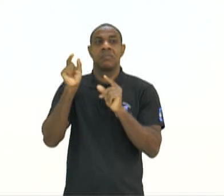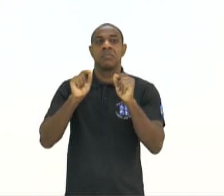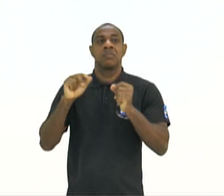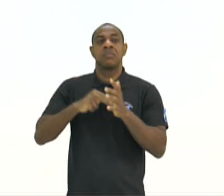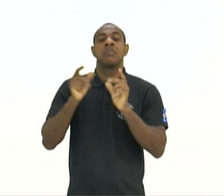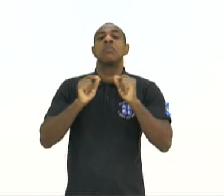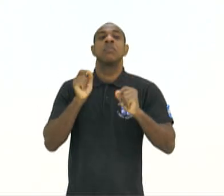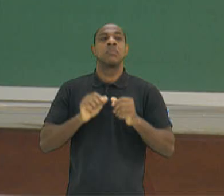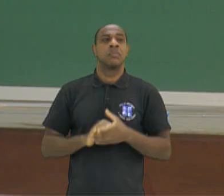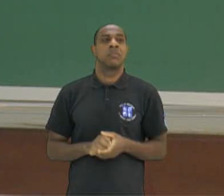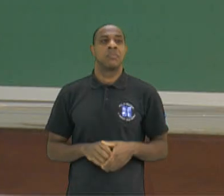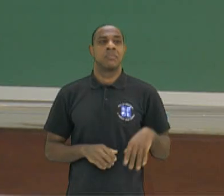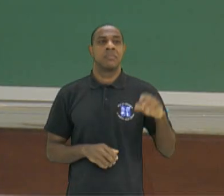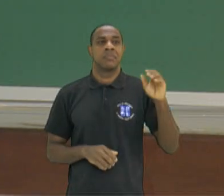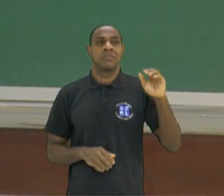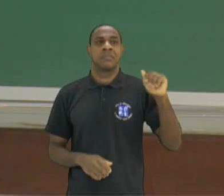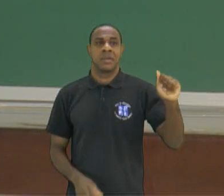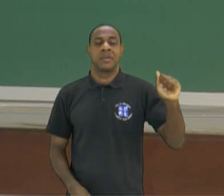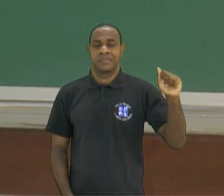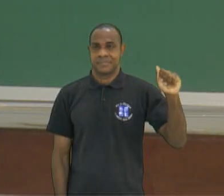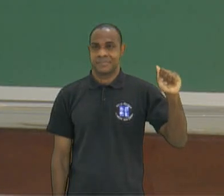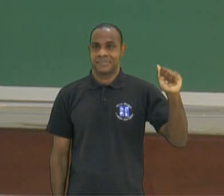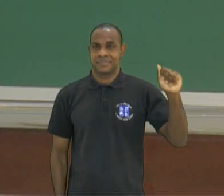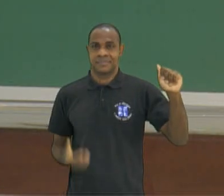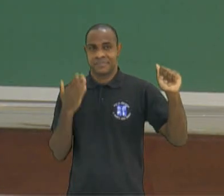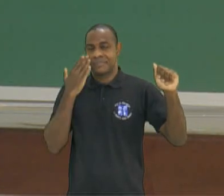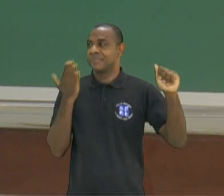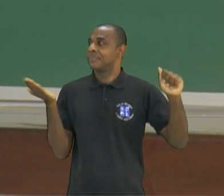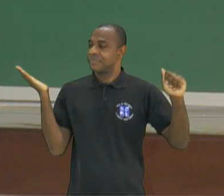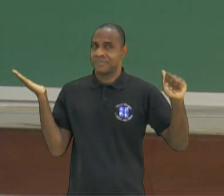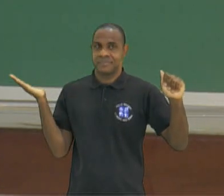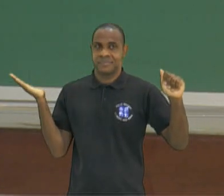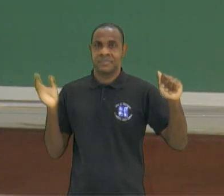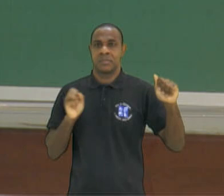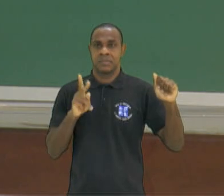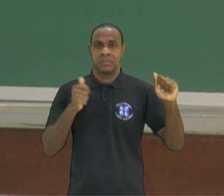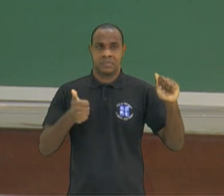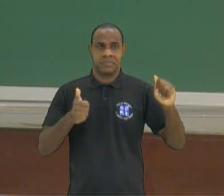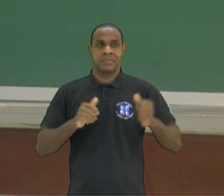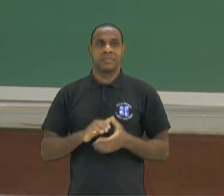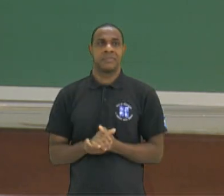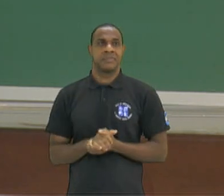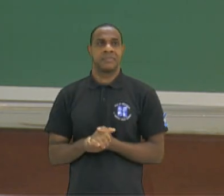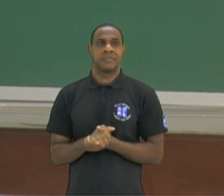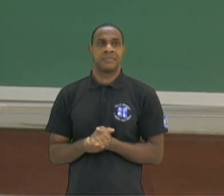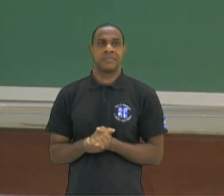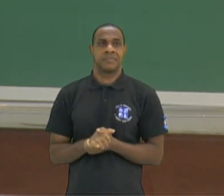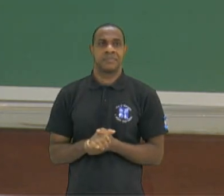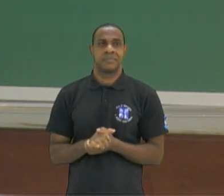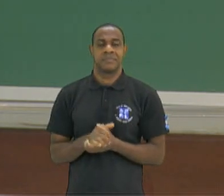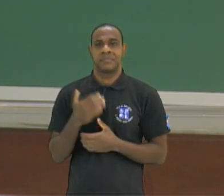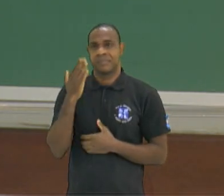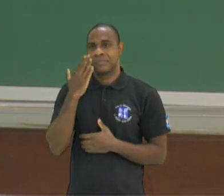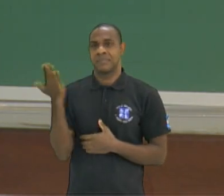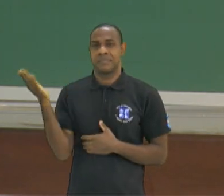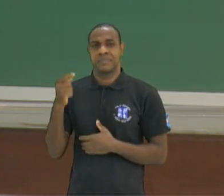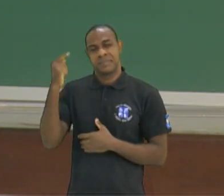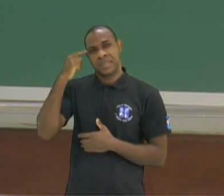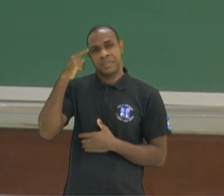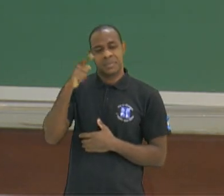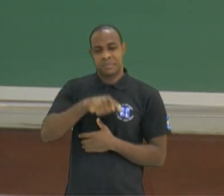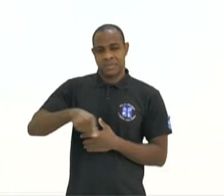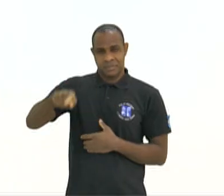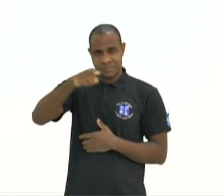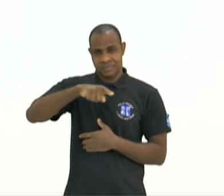respectivamente significam purpose, conclusion and cause. Ok? Food for thought, um pensamento para